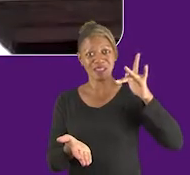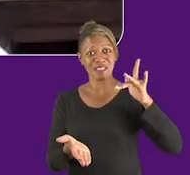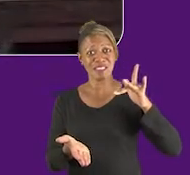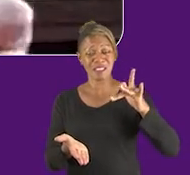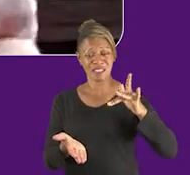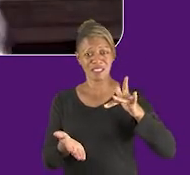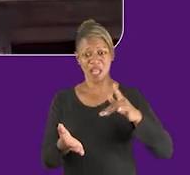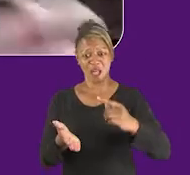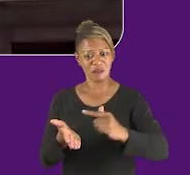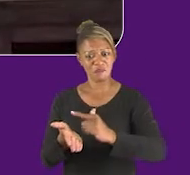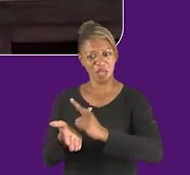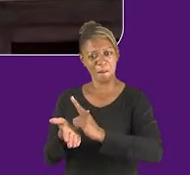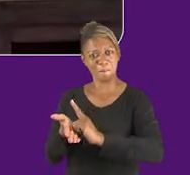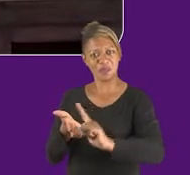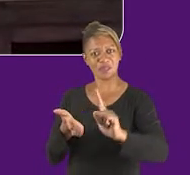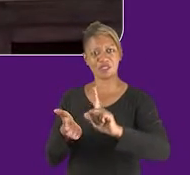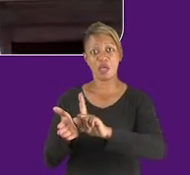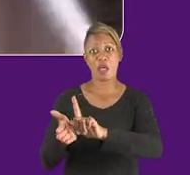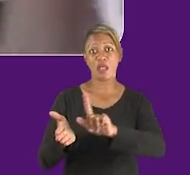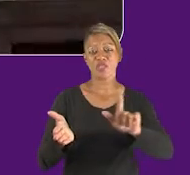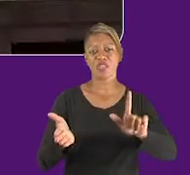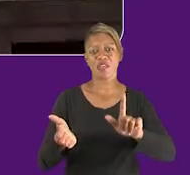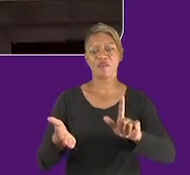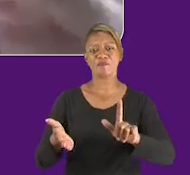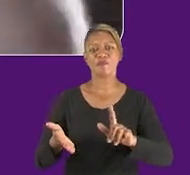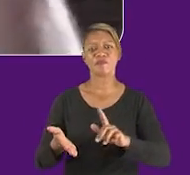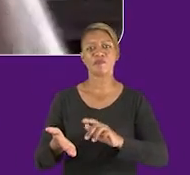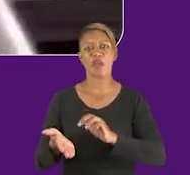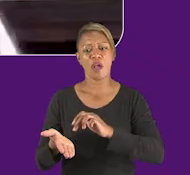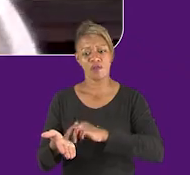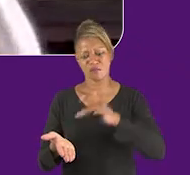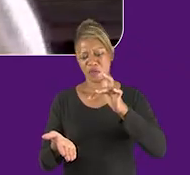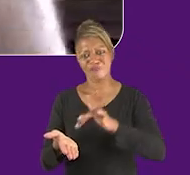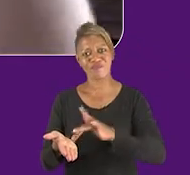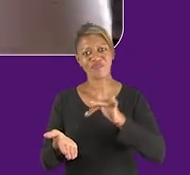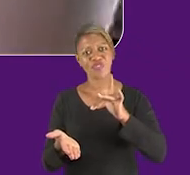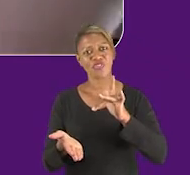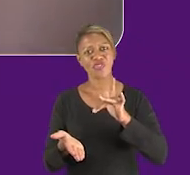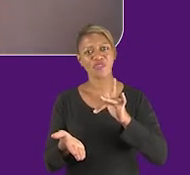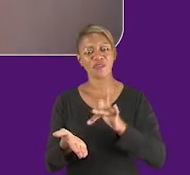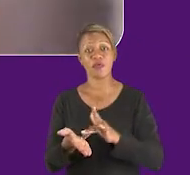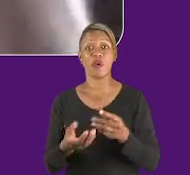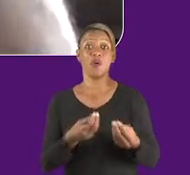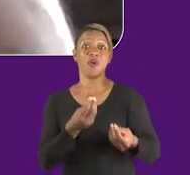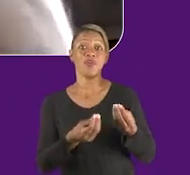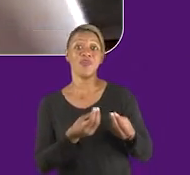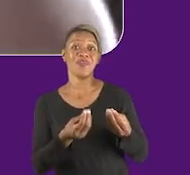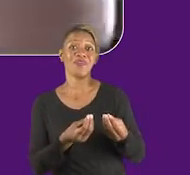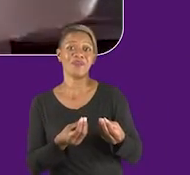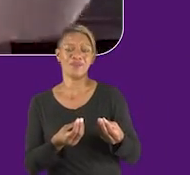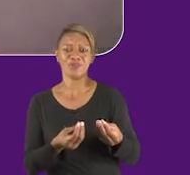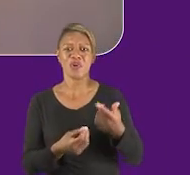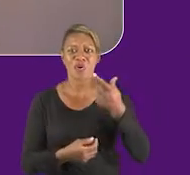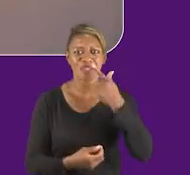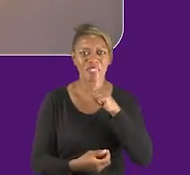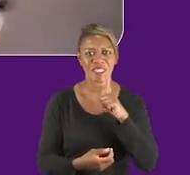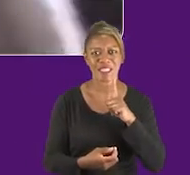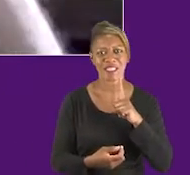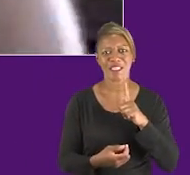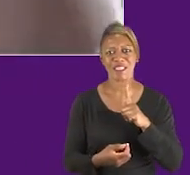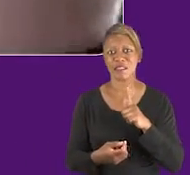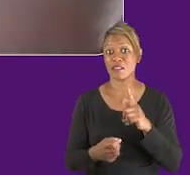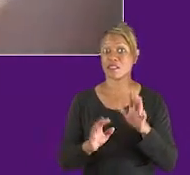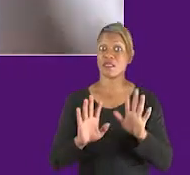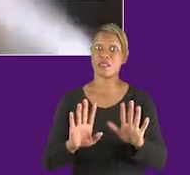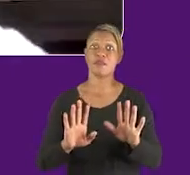e 5 12 polegadas e não era loucura era uma visão exatamente de colocar um estratégia de enxergar a